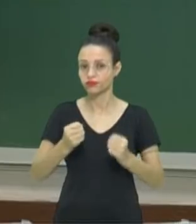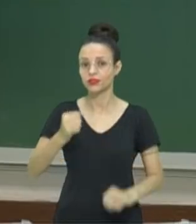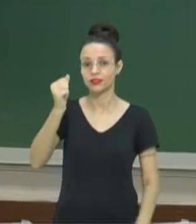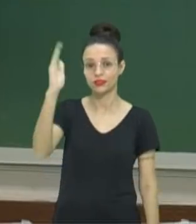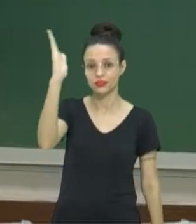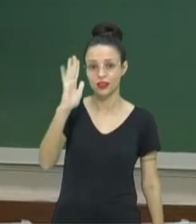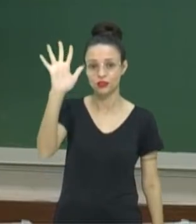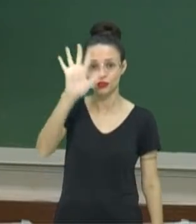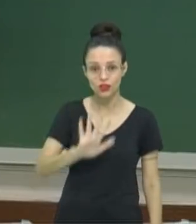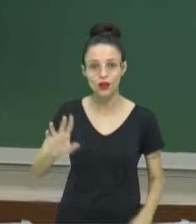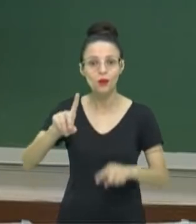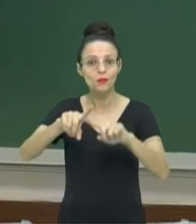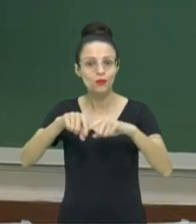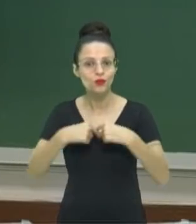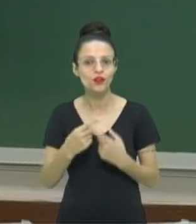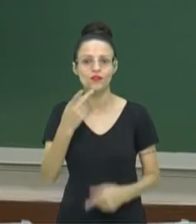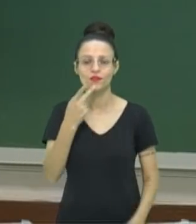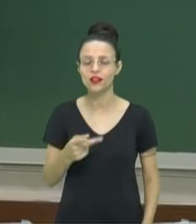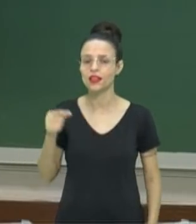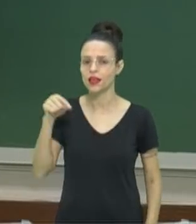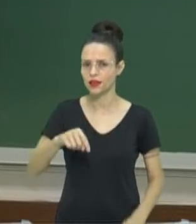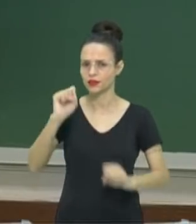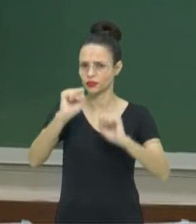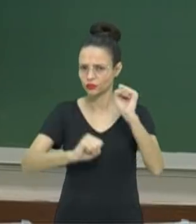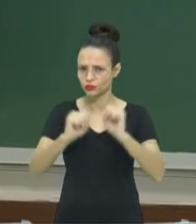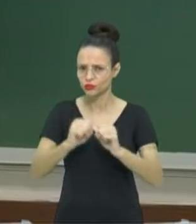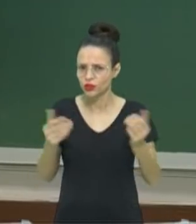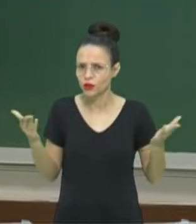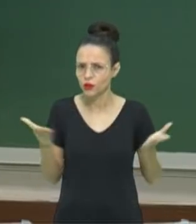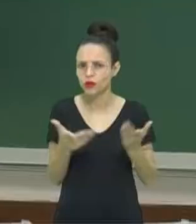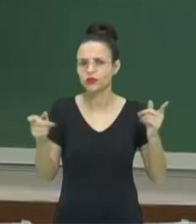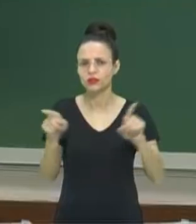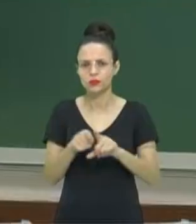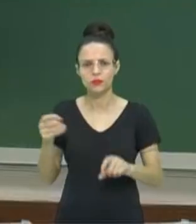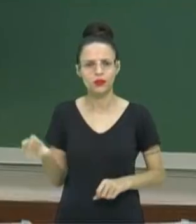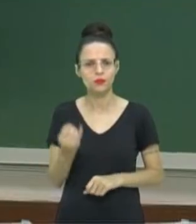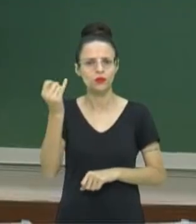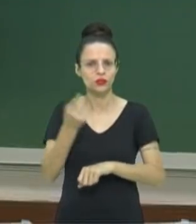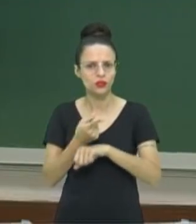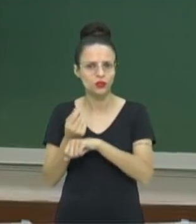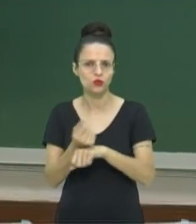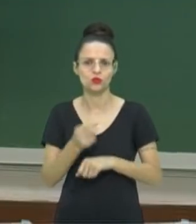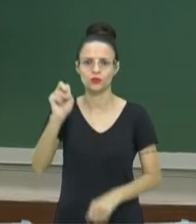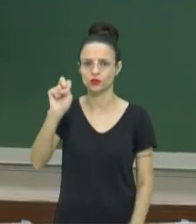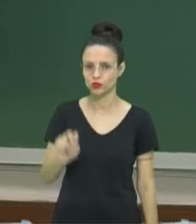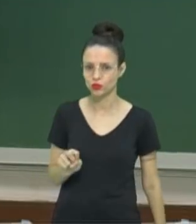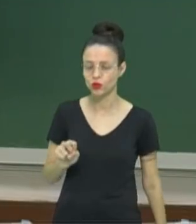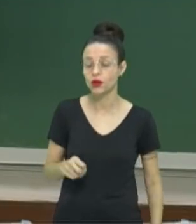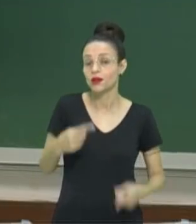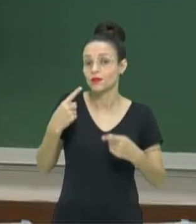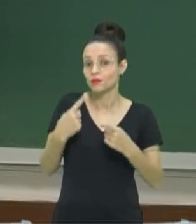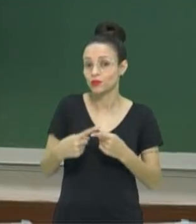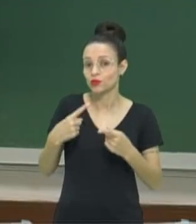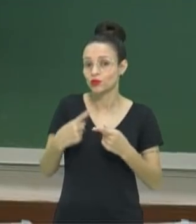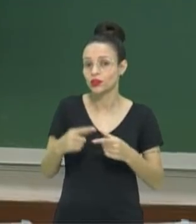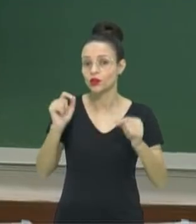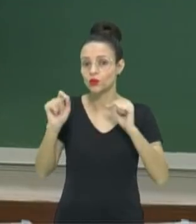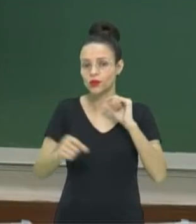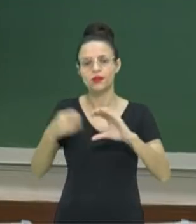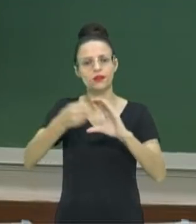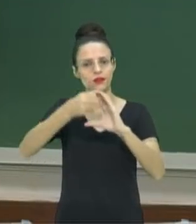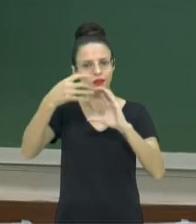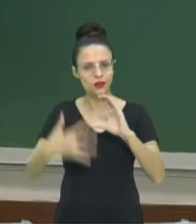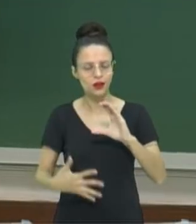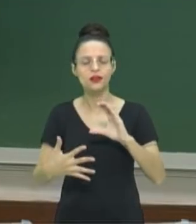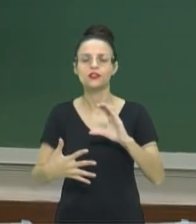Por isso que a gente falou que a indústria hoje também é importante para a economia da região sul, porque nós temos características